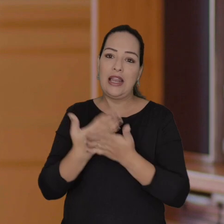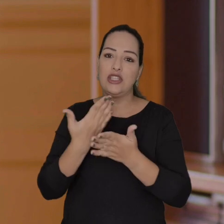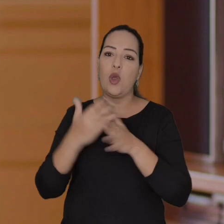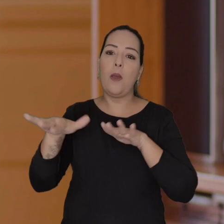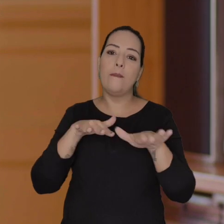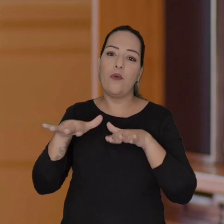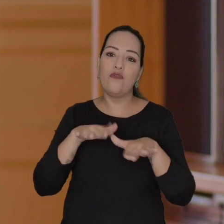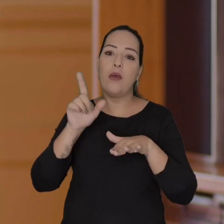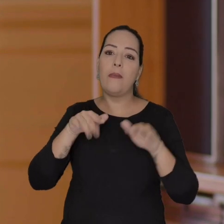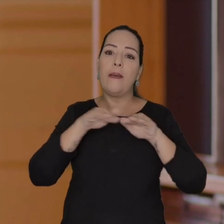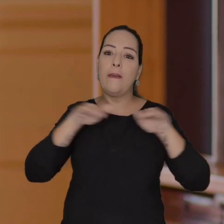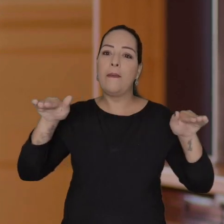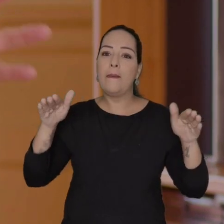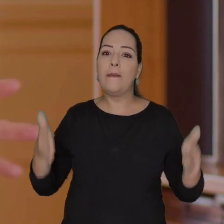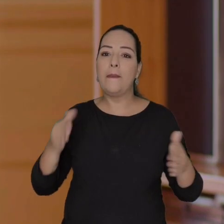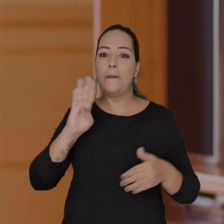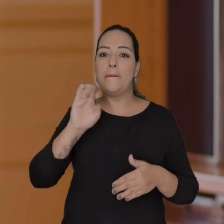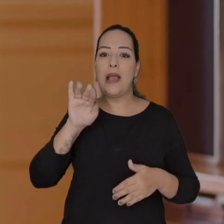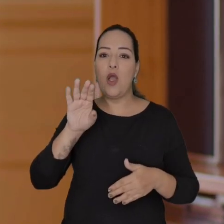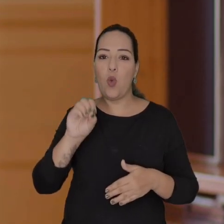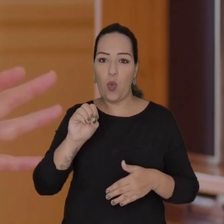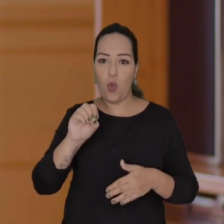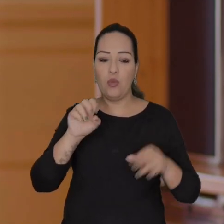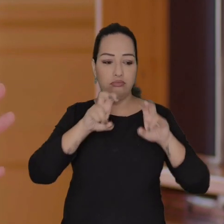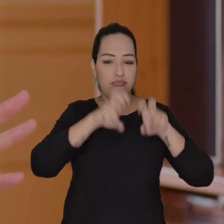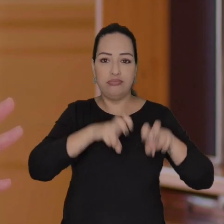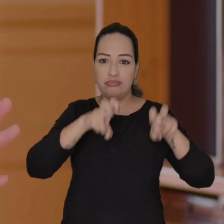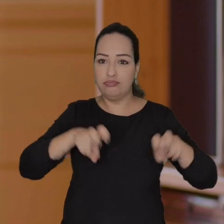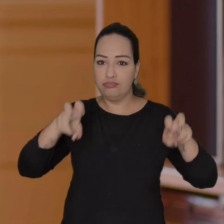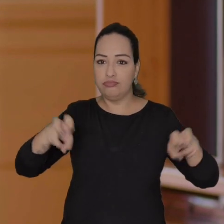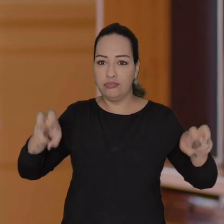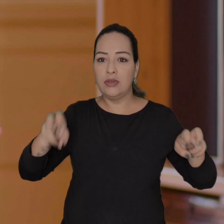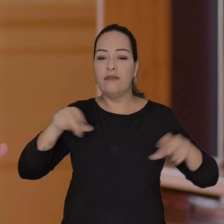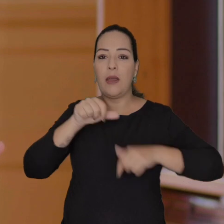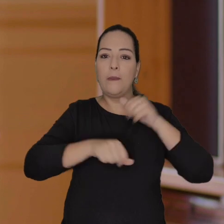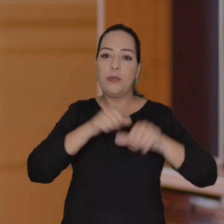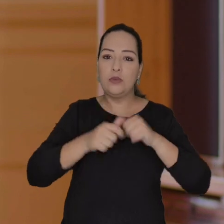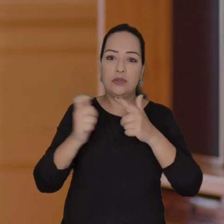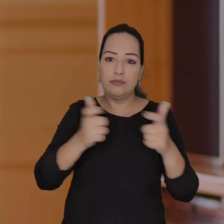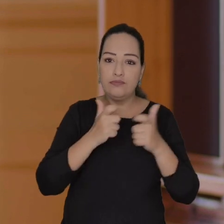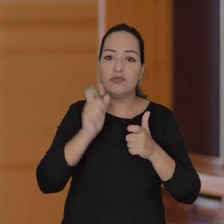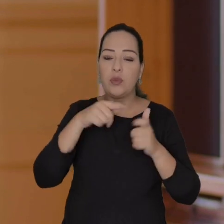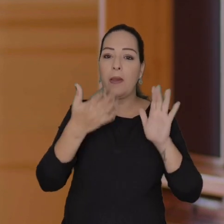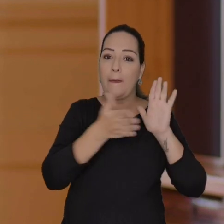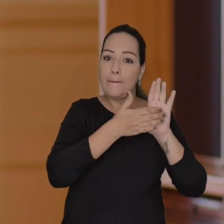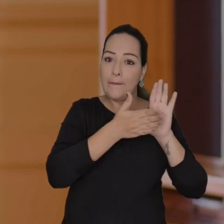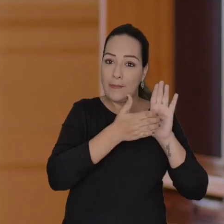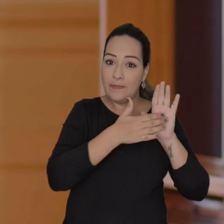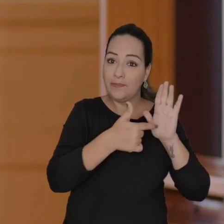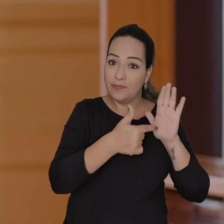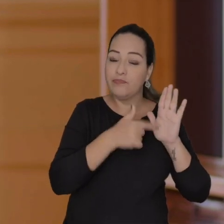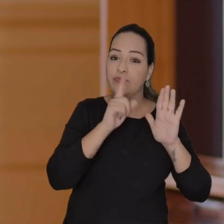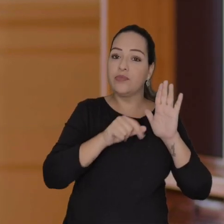de sala de aula em movimento, que são bancos, né? Que as crianças mudam de lugar conforme as atividades. Então, essa é uma